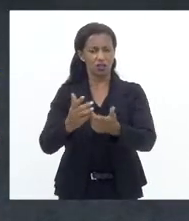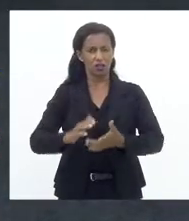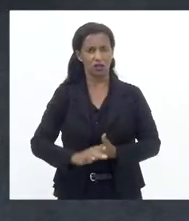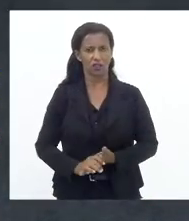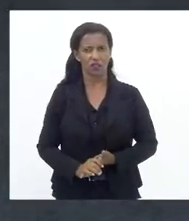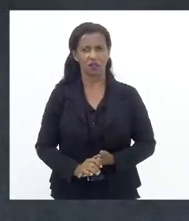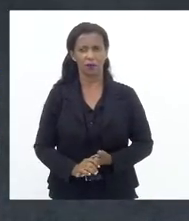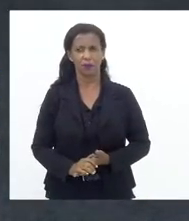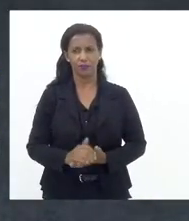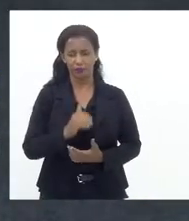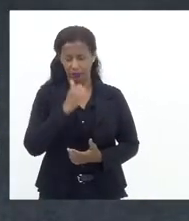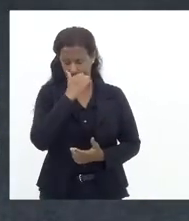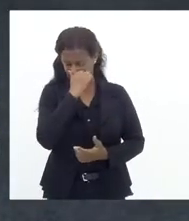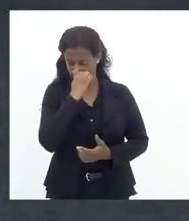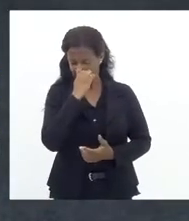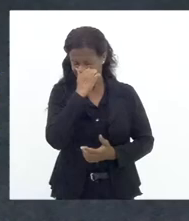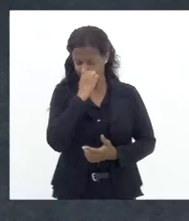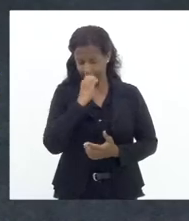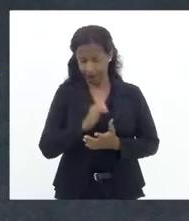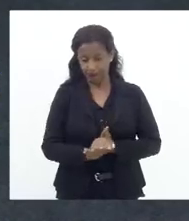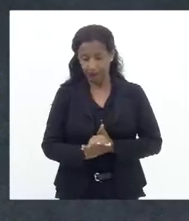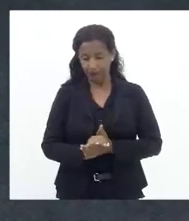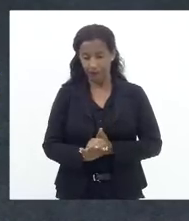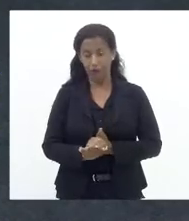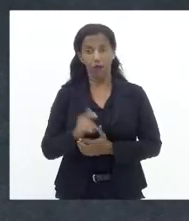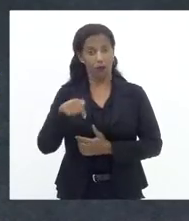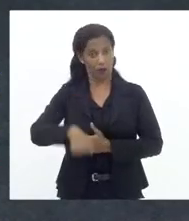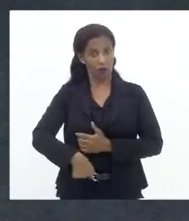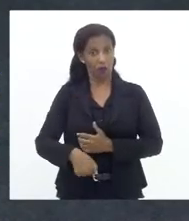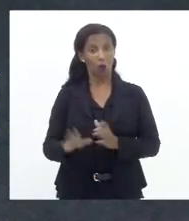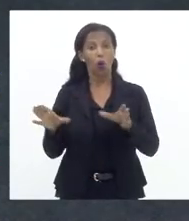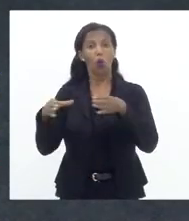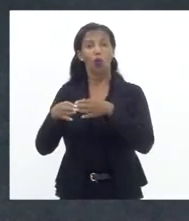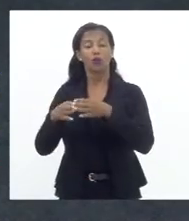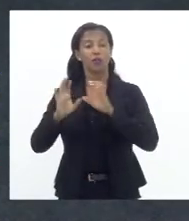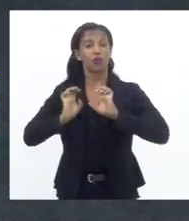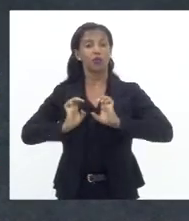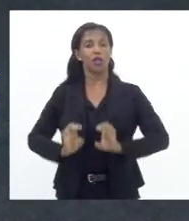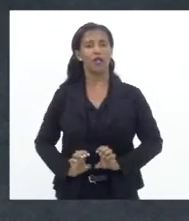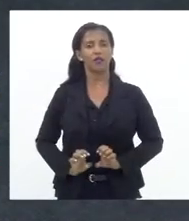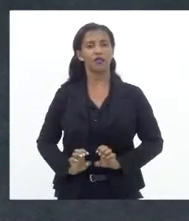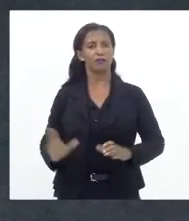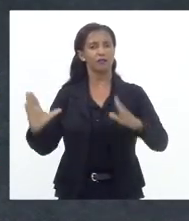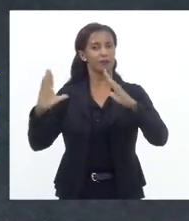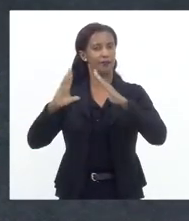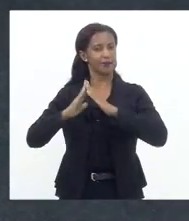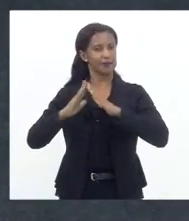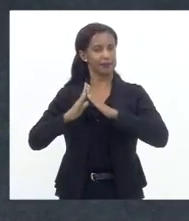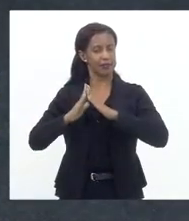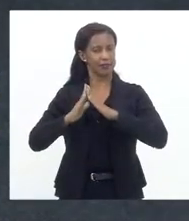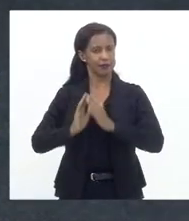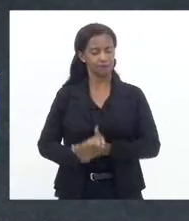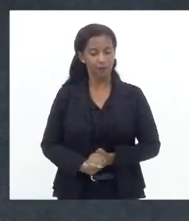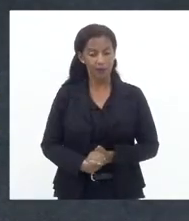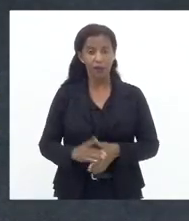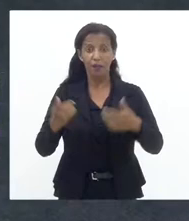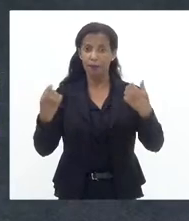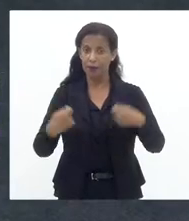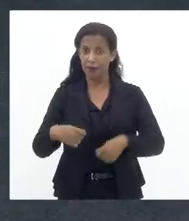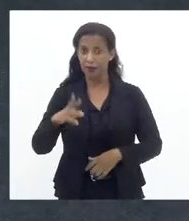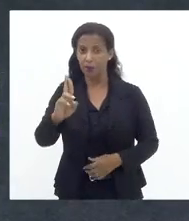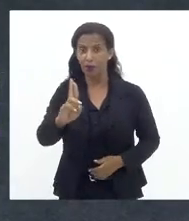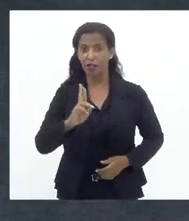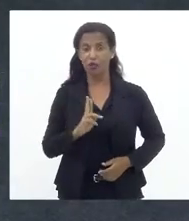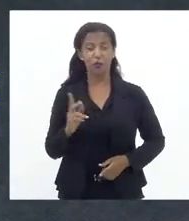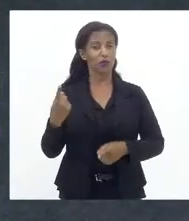adequada ou seja e o conselho de ética dessa casa agora é necessário uma resposta